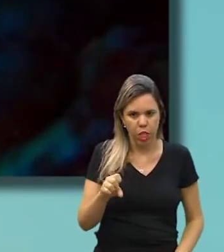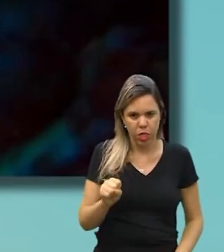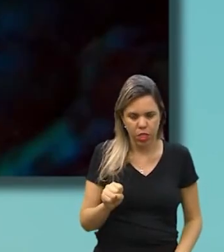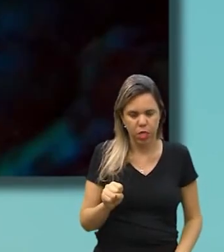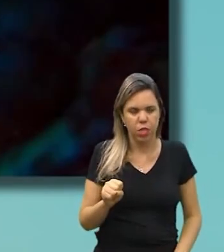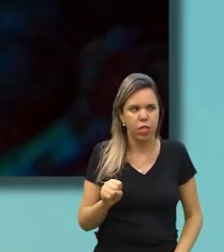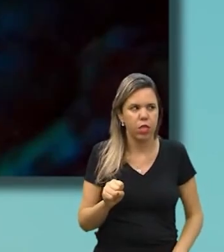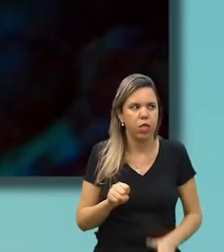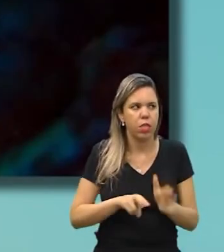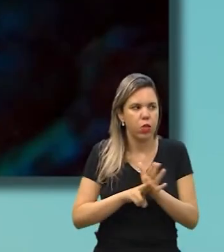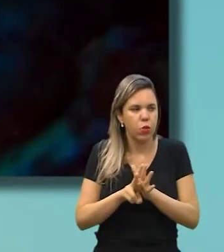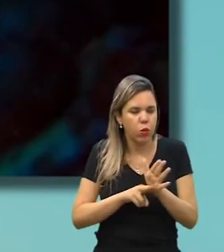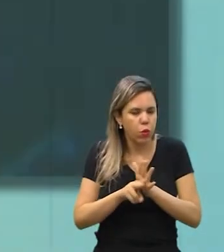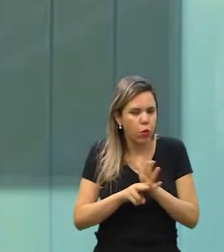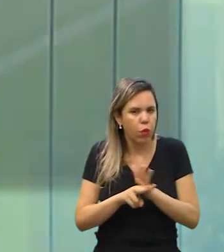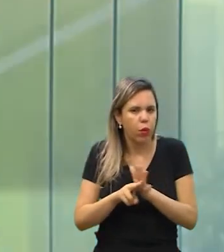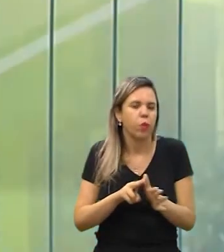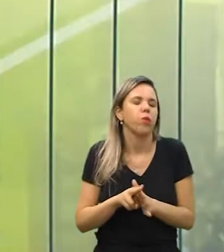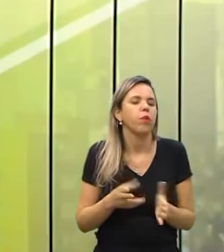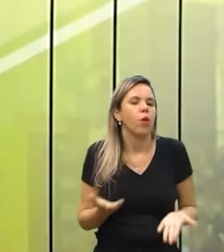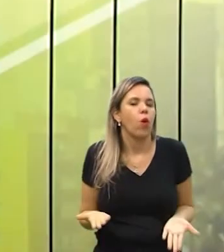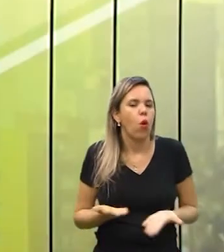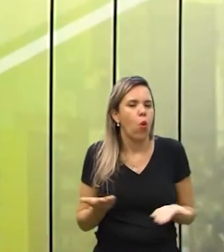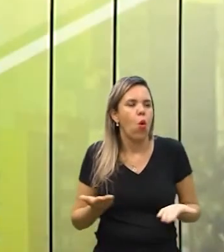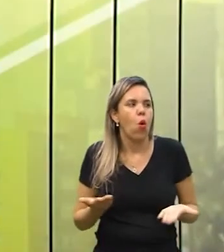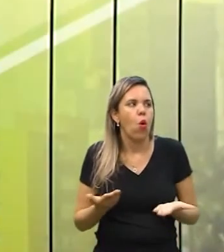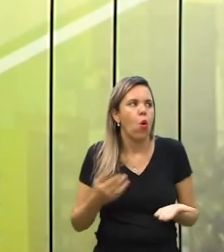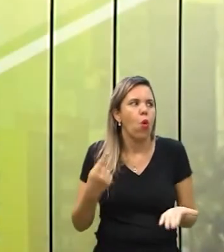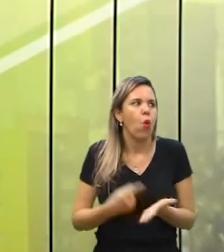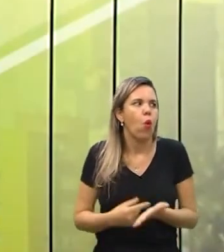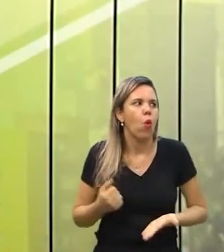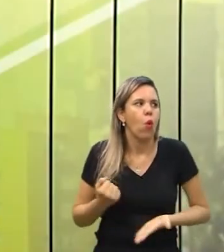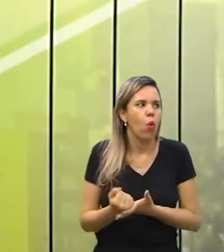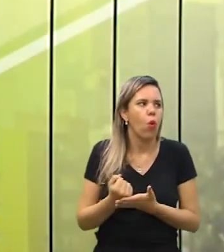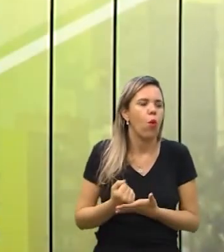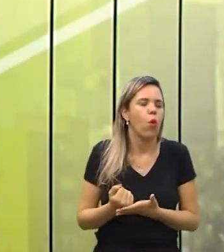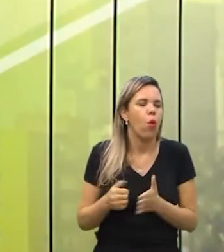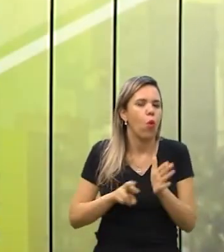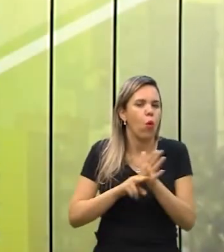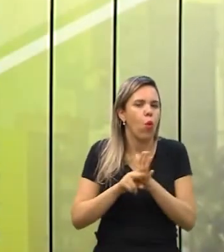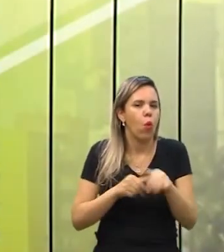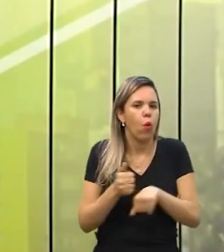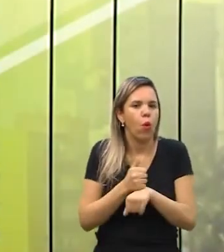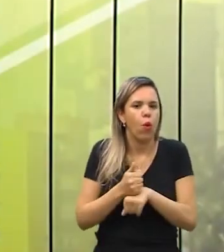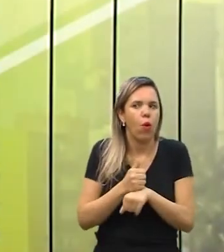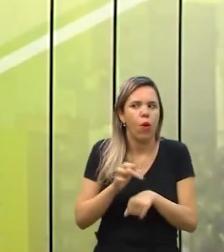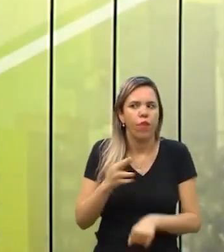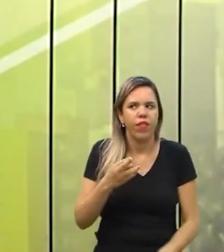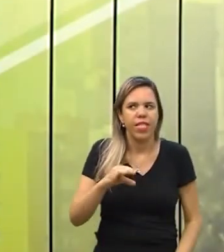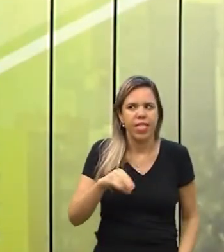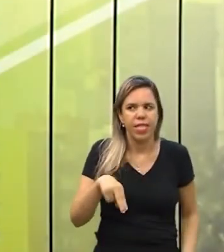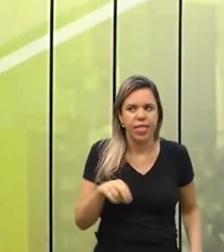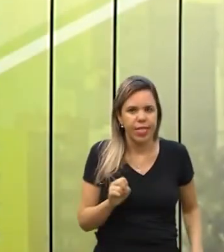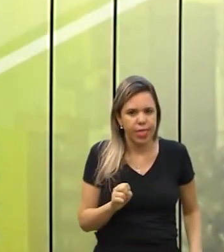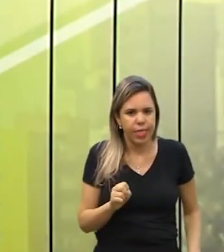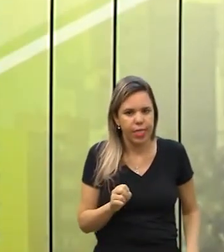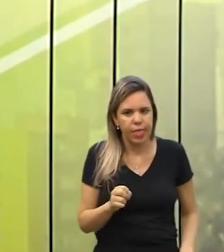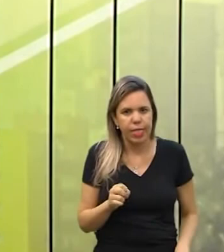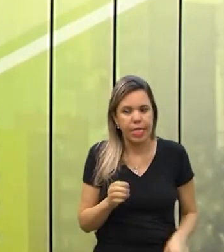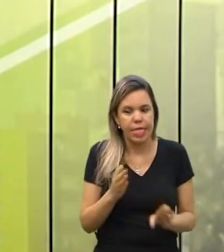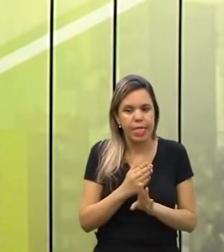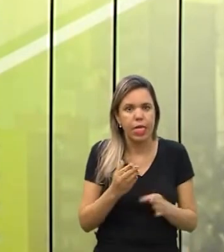Conservação da Biodiversidade, o ICMBio. Hoje nós contamos com a ajuda da bióloga Francine Elias Pieira para